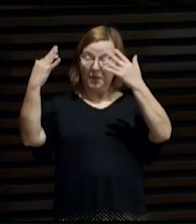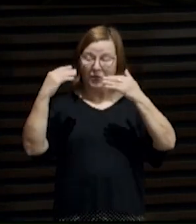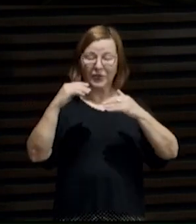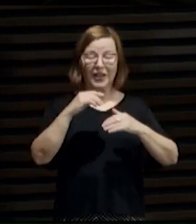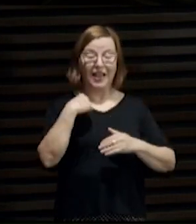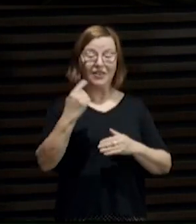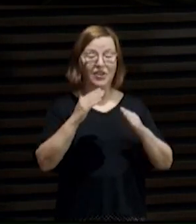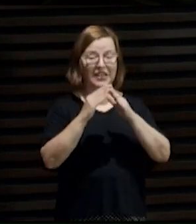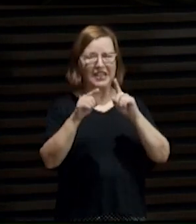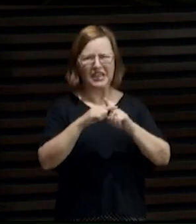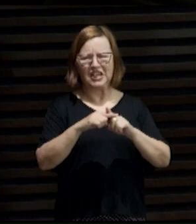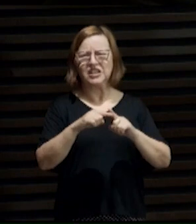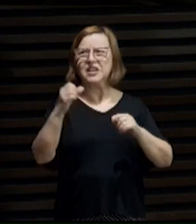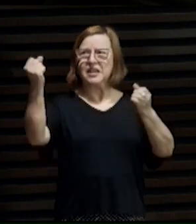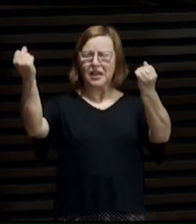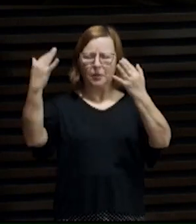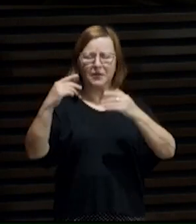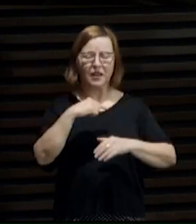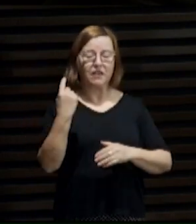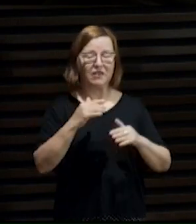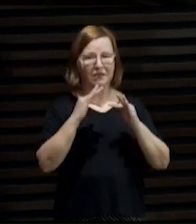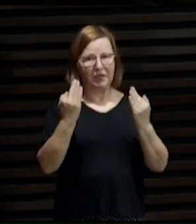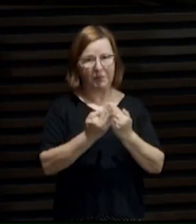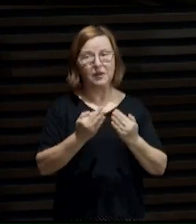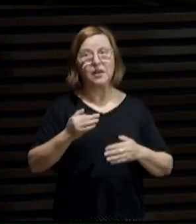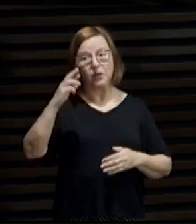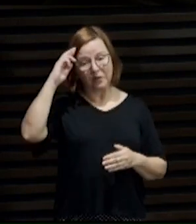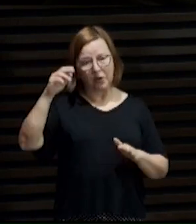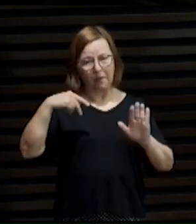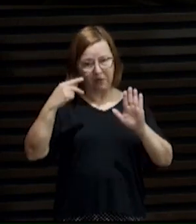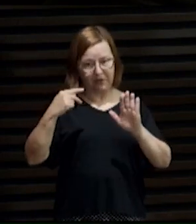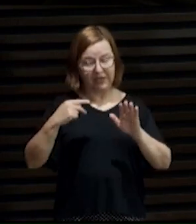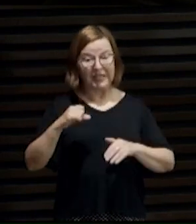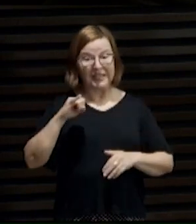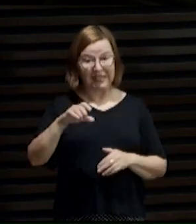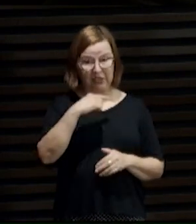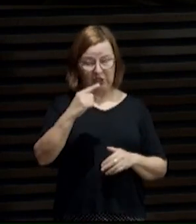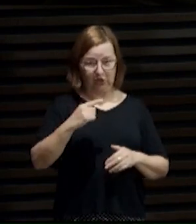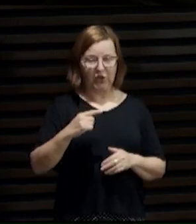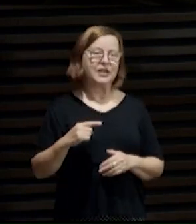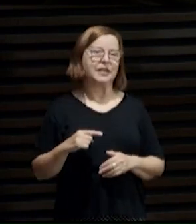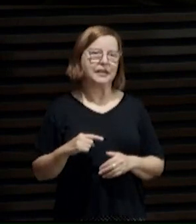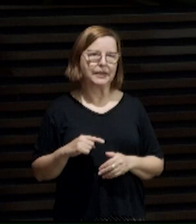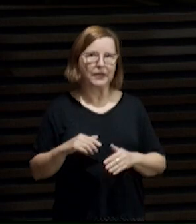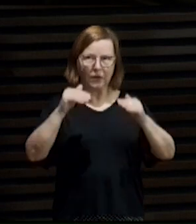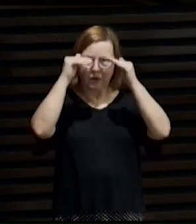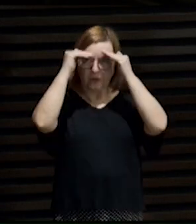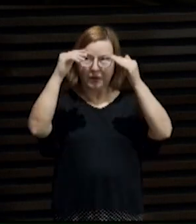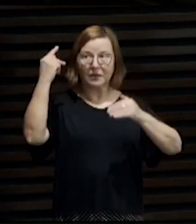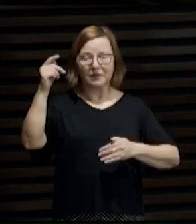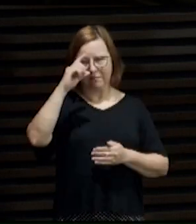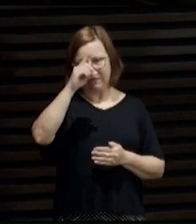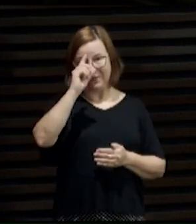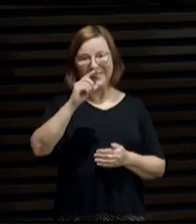família. O Senhor promete que se nós formos piedosos, andarmos nos seus caminhos, Ele